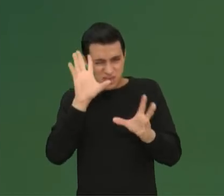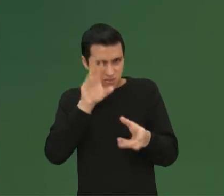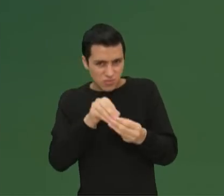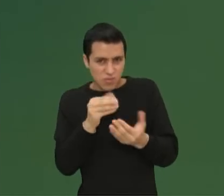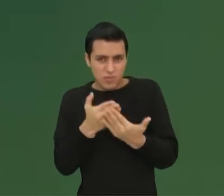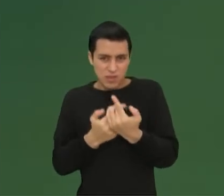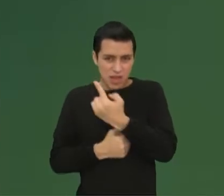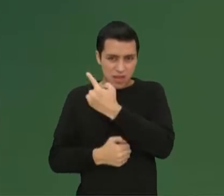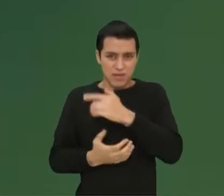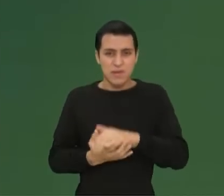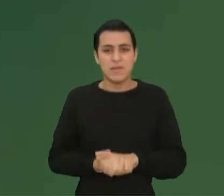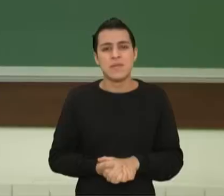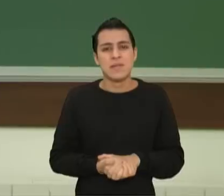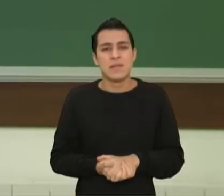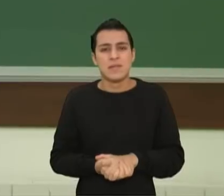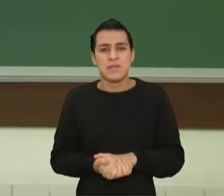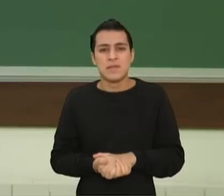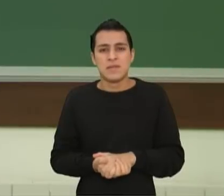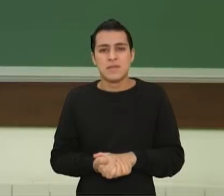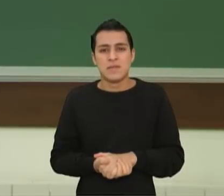aula.